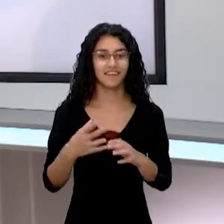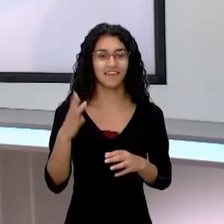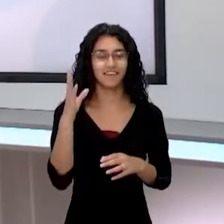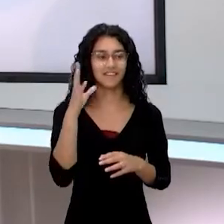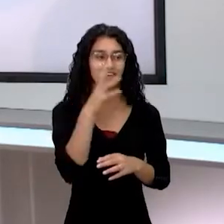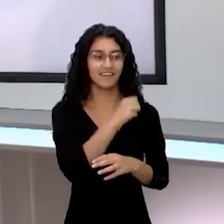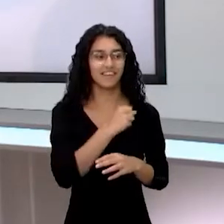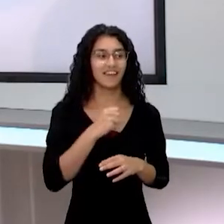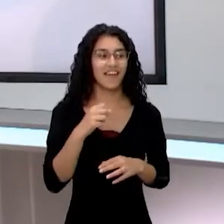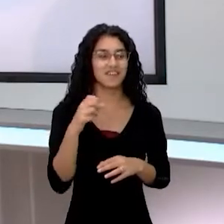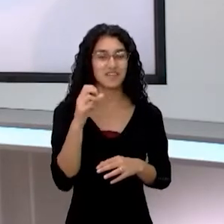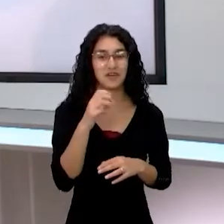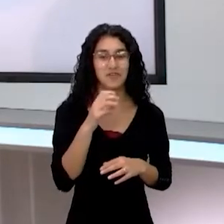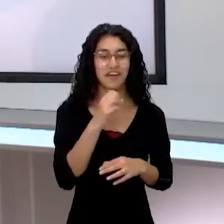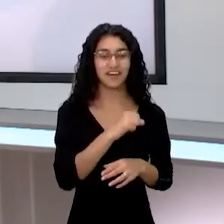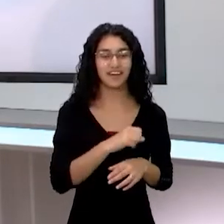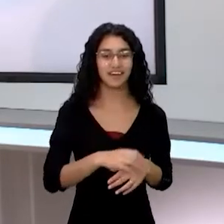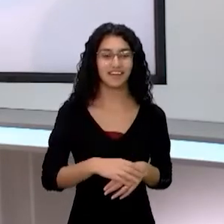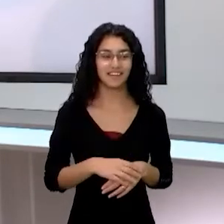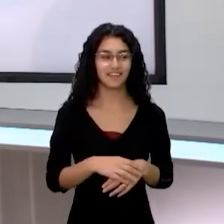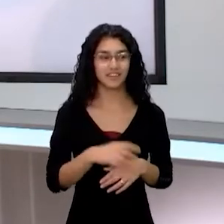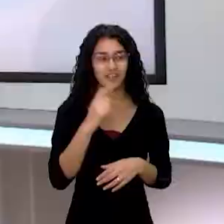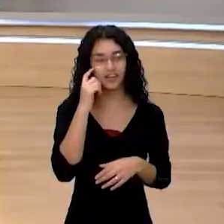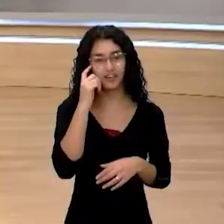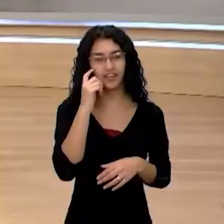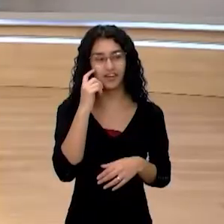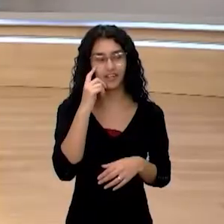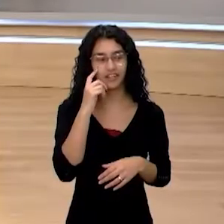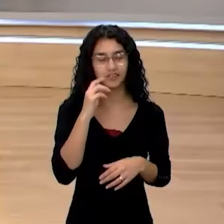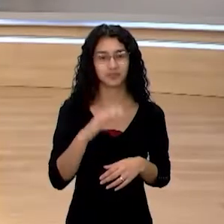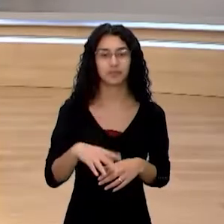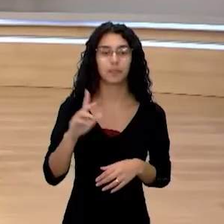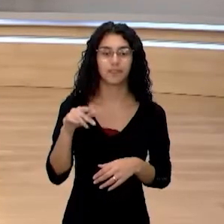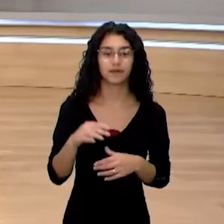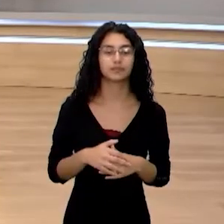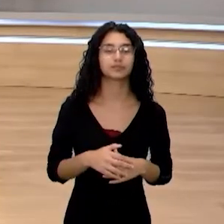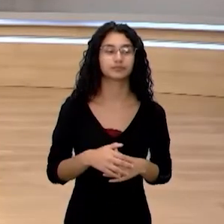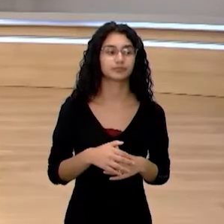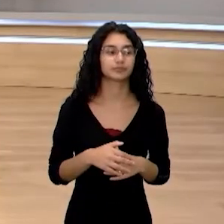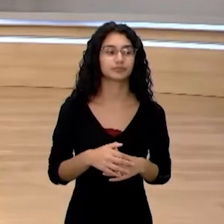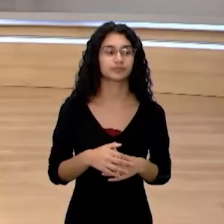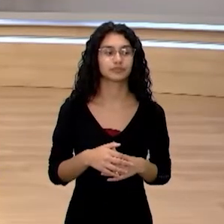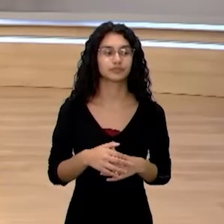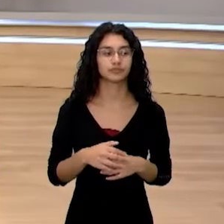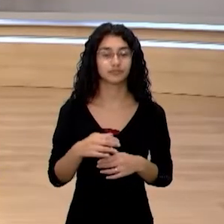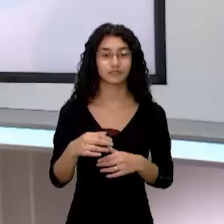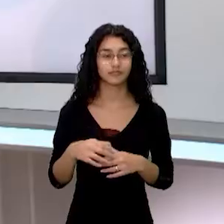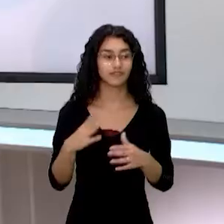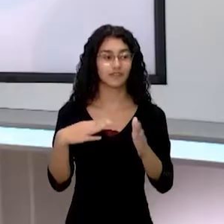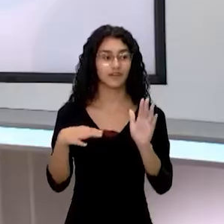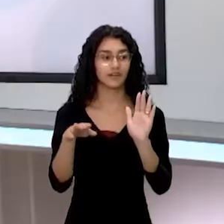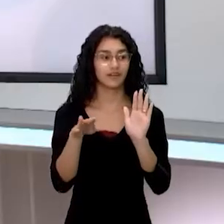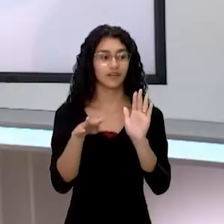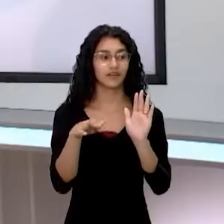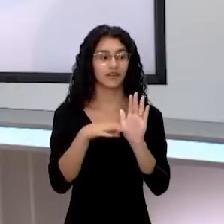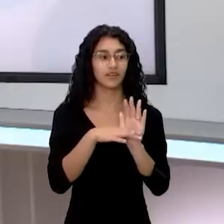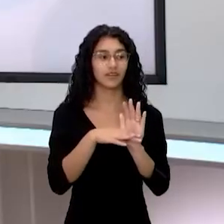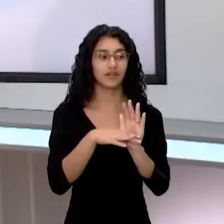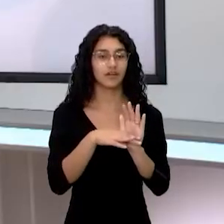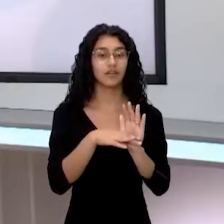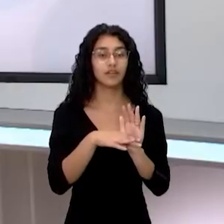esperta. É, que pegar a Brita. Tá esperto. É isso aí, Brita. Se a gravidade for 0, pessoal, até o elefante tem peso